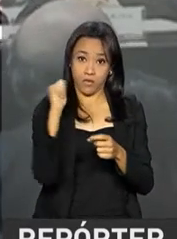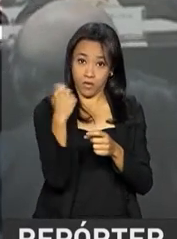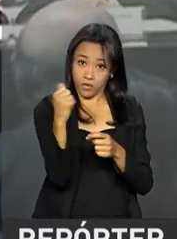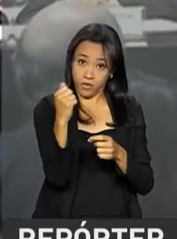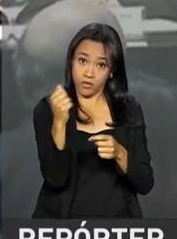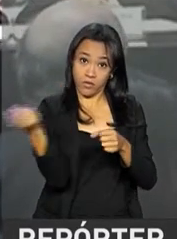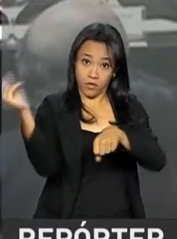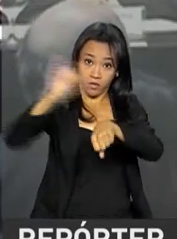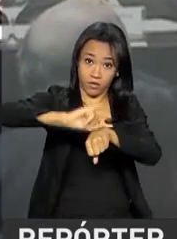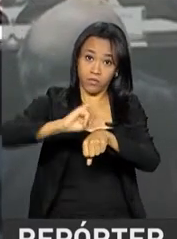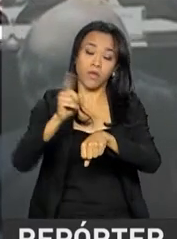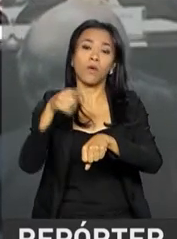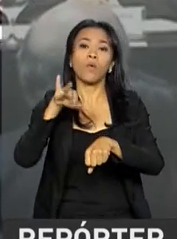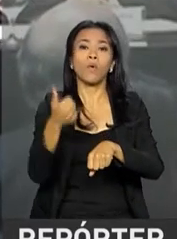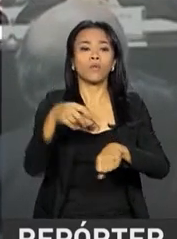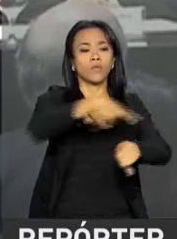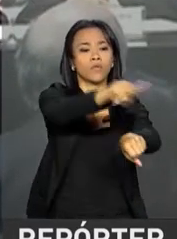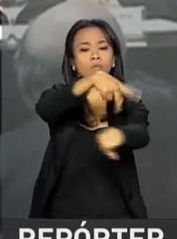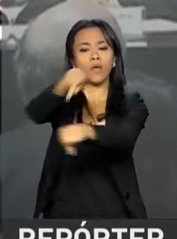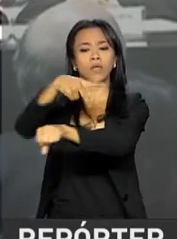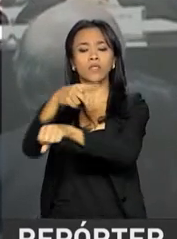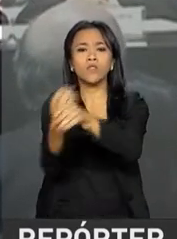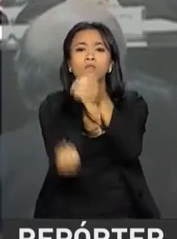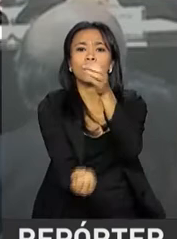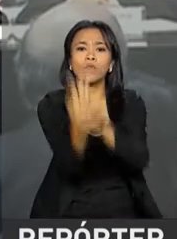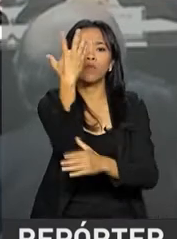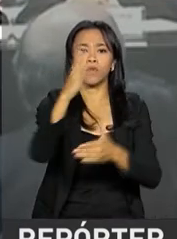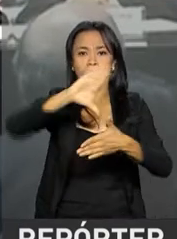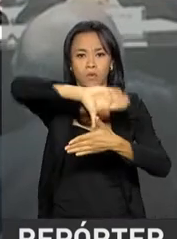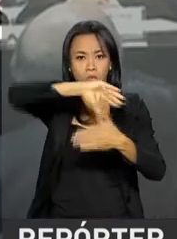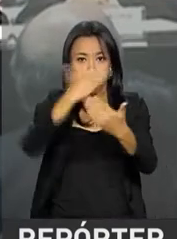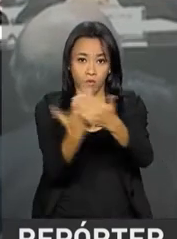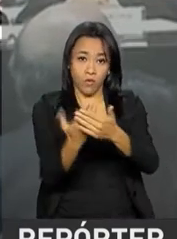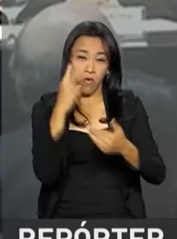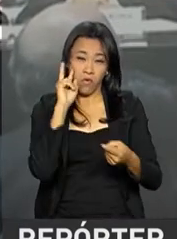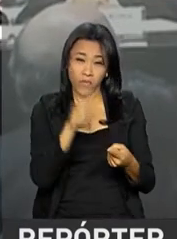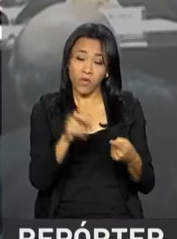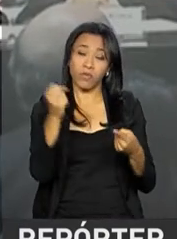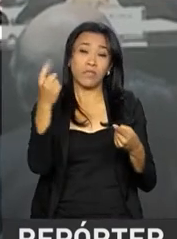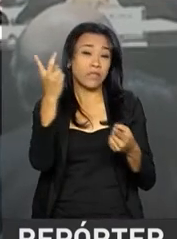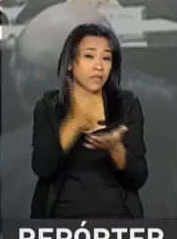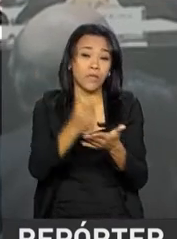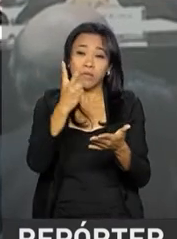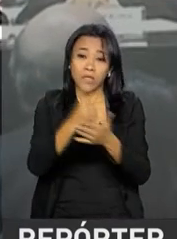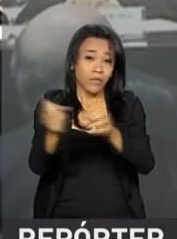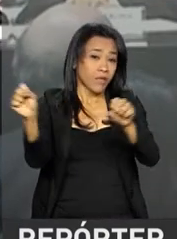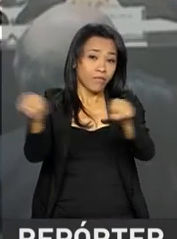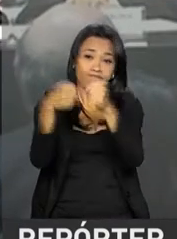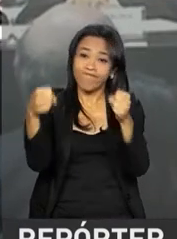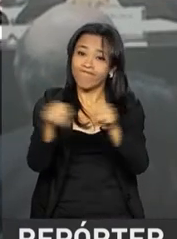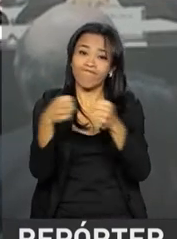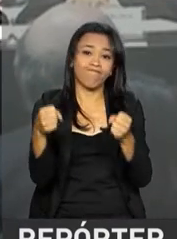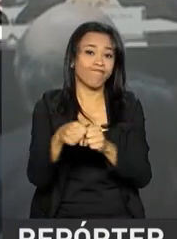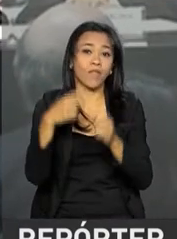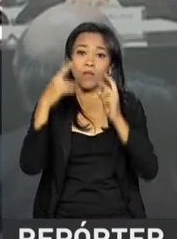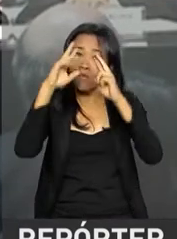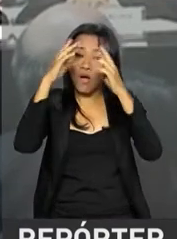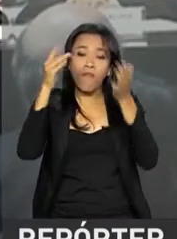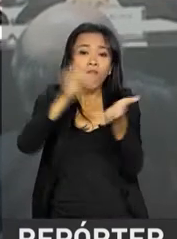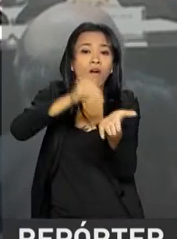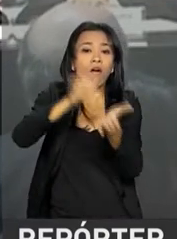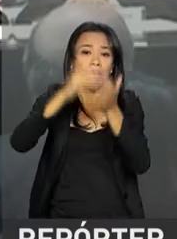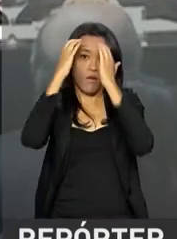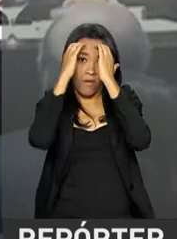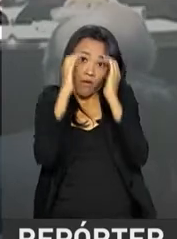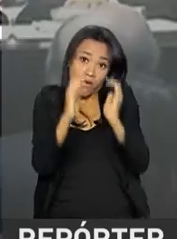das Relações Exteriores dos países fundadores do Mercosul constataram repetidas quebras da ordem constitucional venezuelana por ações